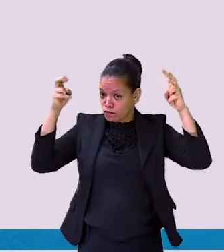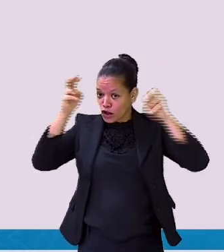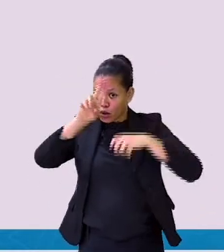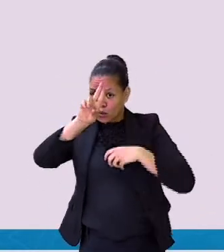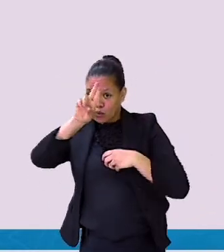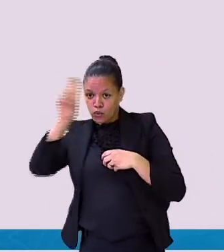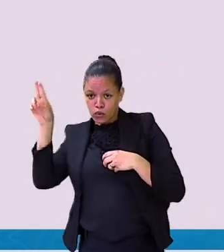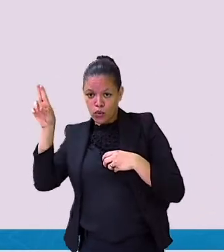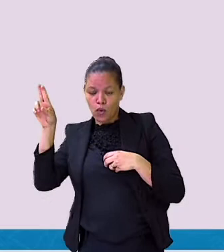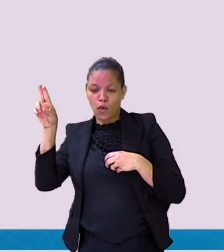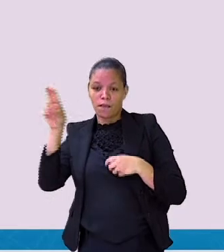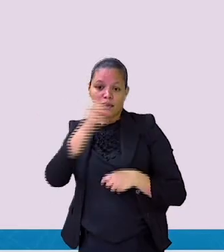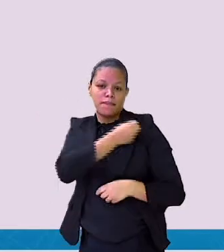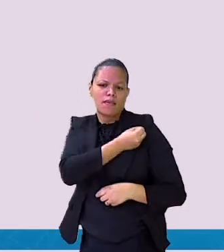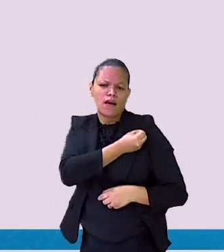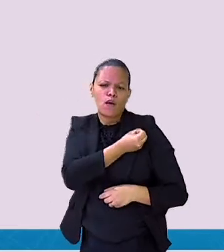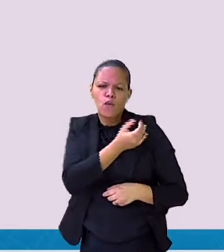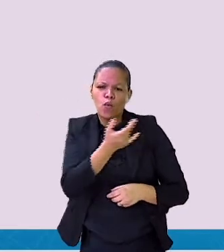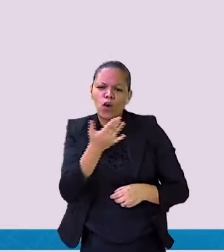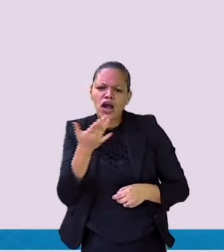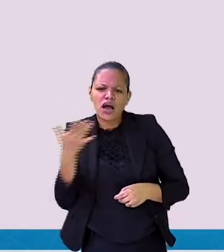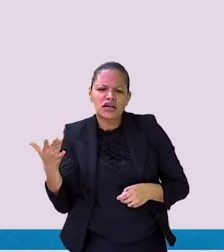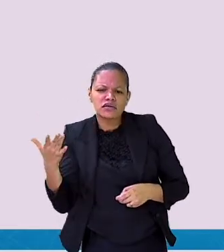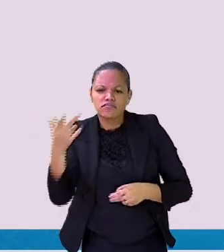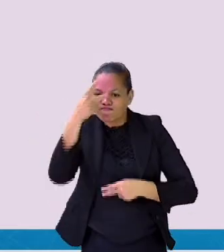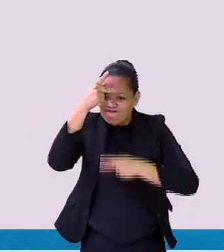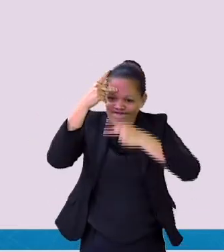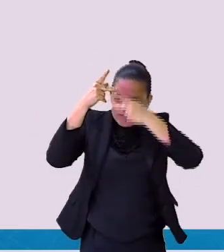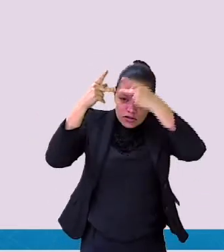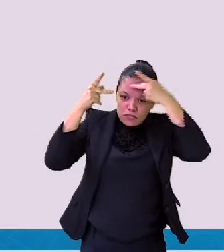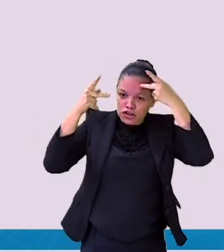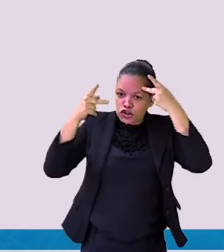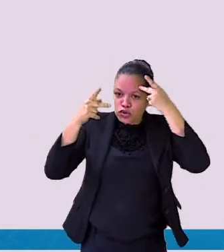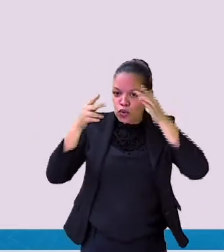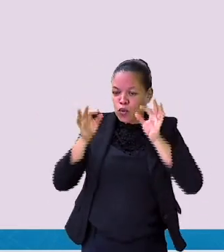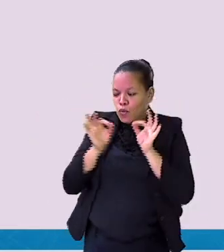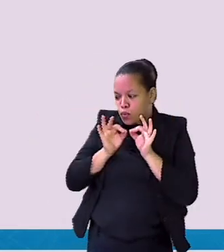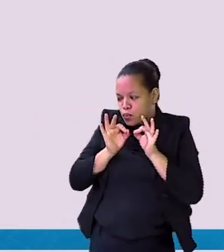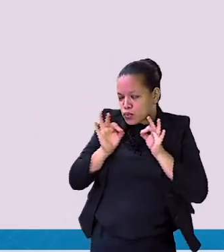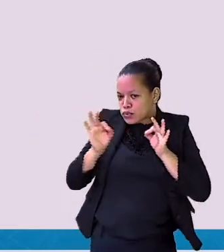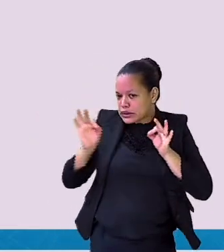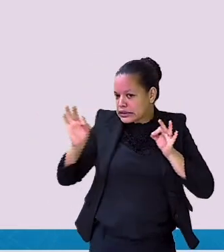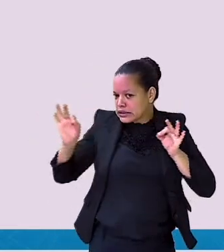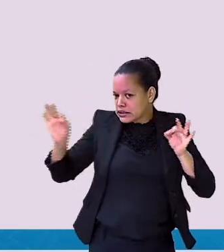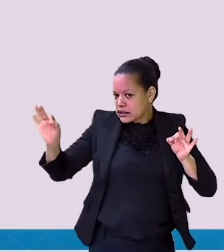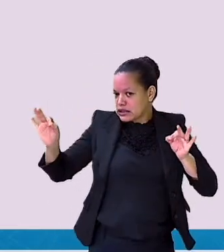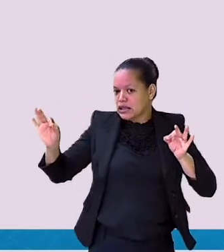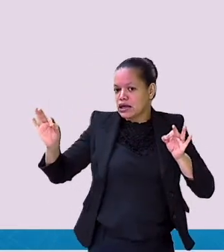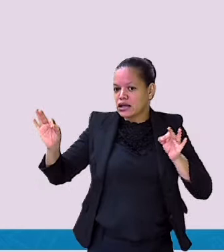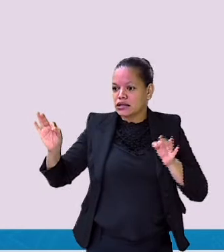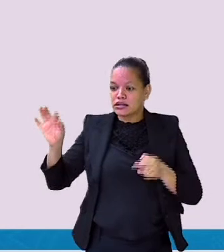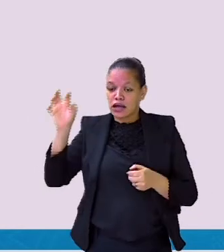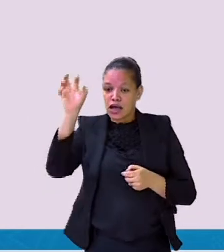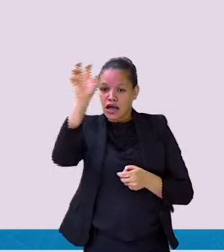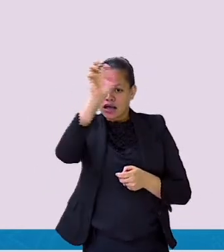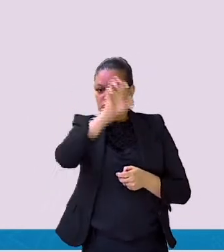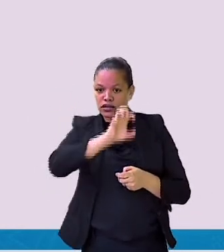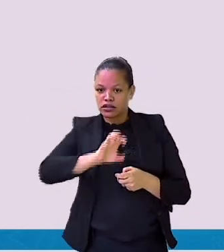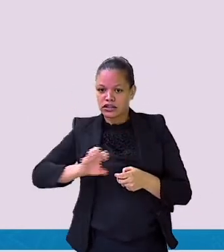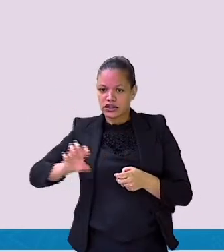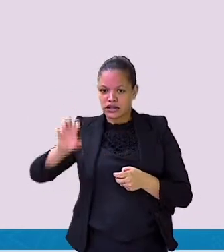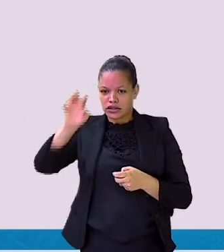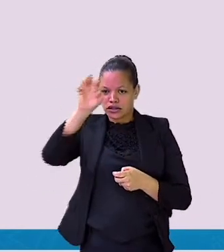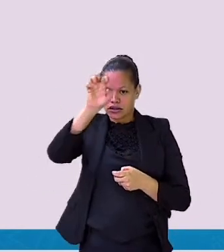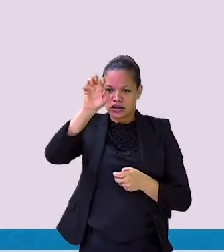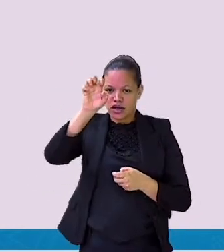quadrado numa região. Então, esse gráfico aqui eu tenho, ó, o que ele vai me mostrar, que é